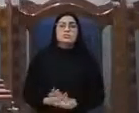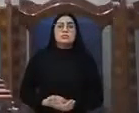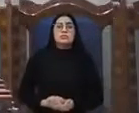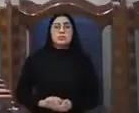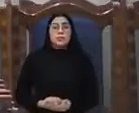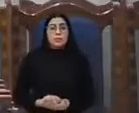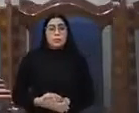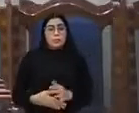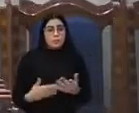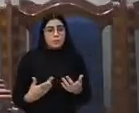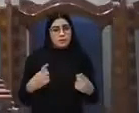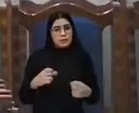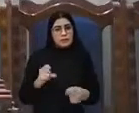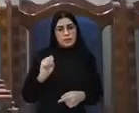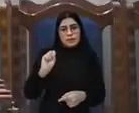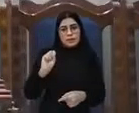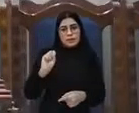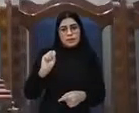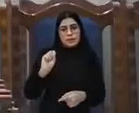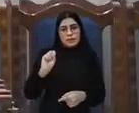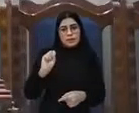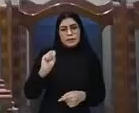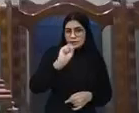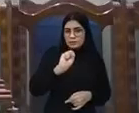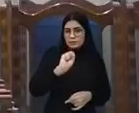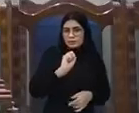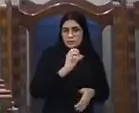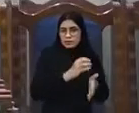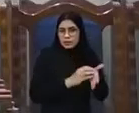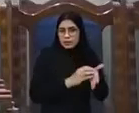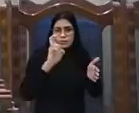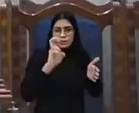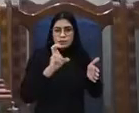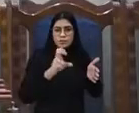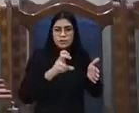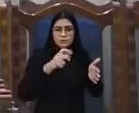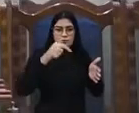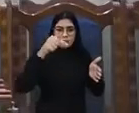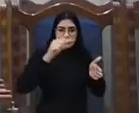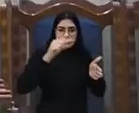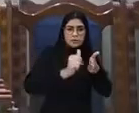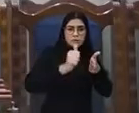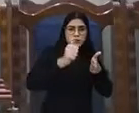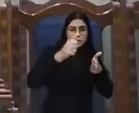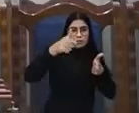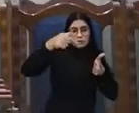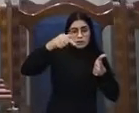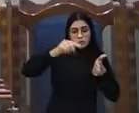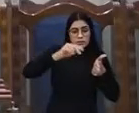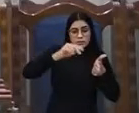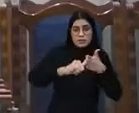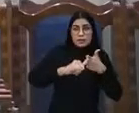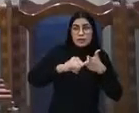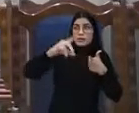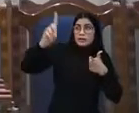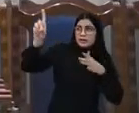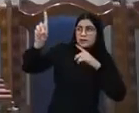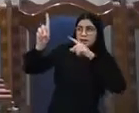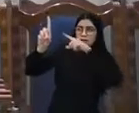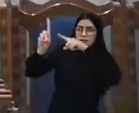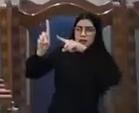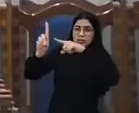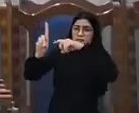capítulo 57, versículo 15, diz que o nosso Deus, ele é um Deus santo, que habita